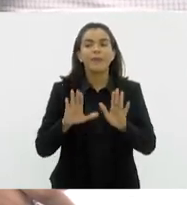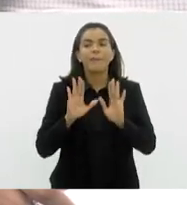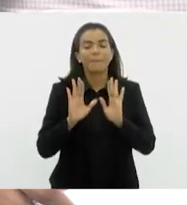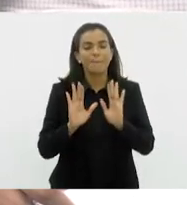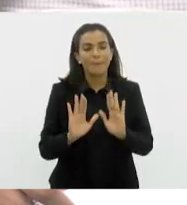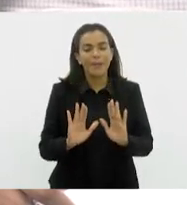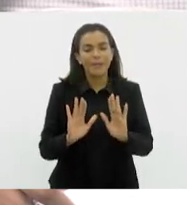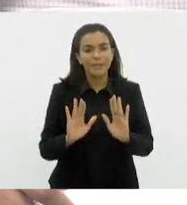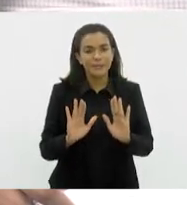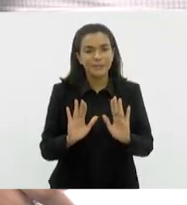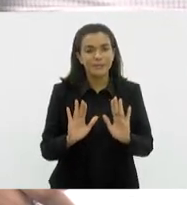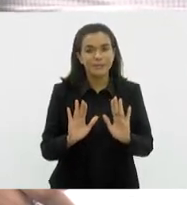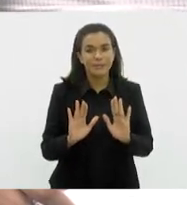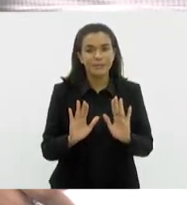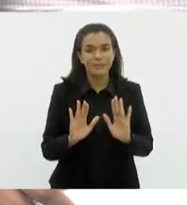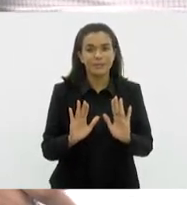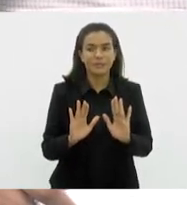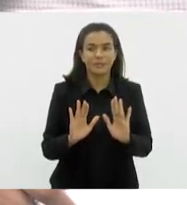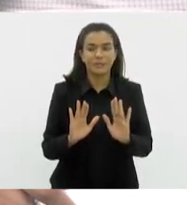como